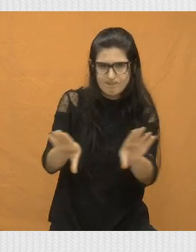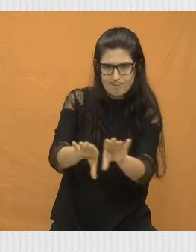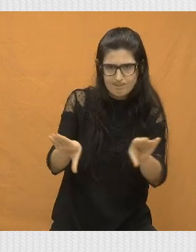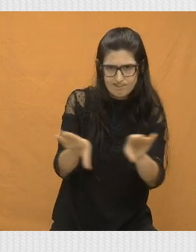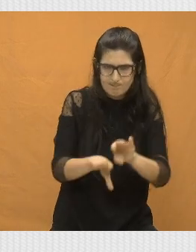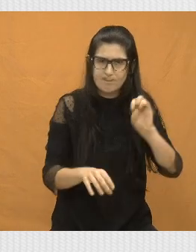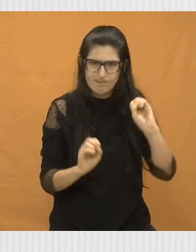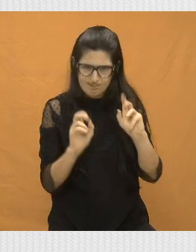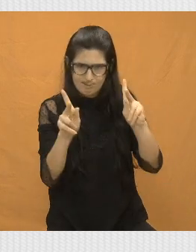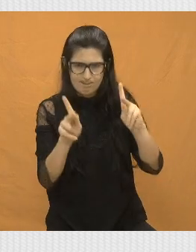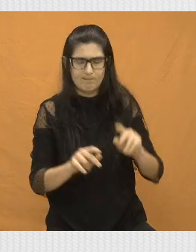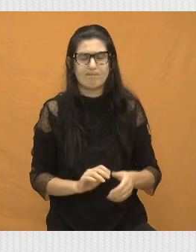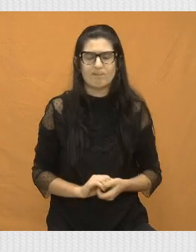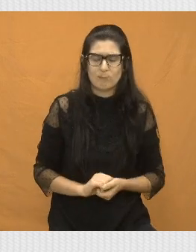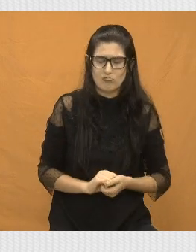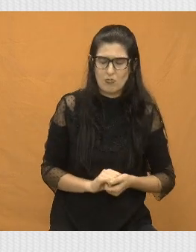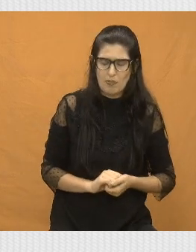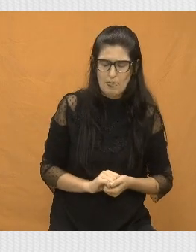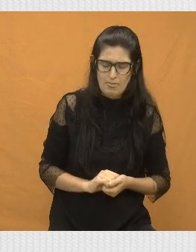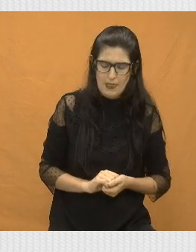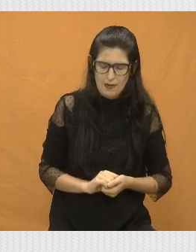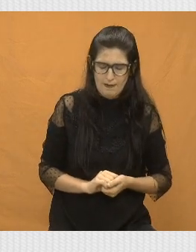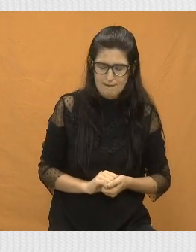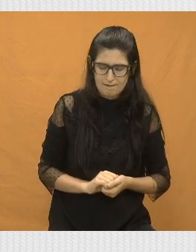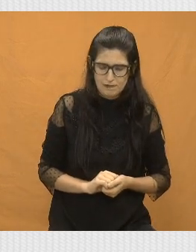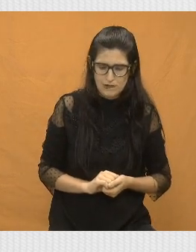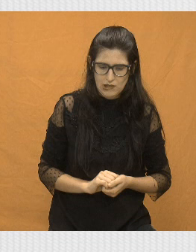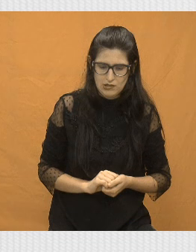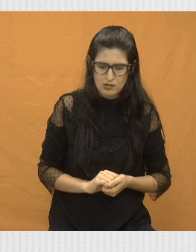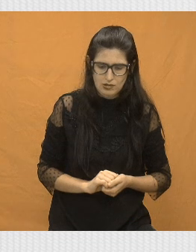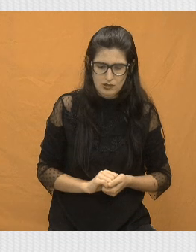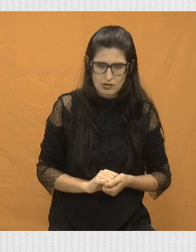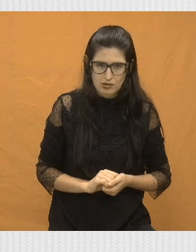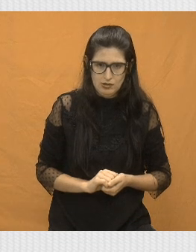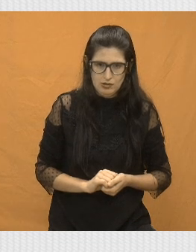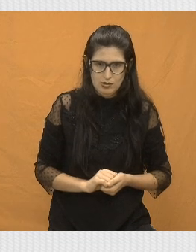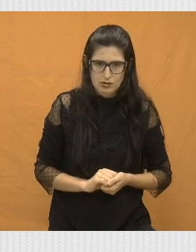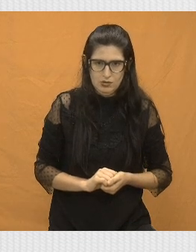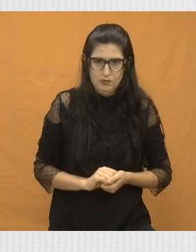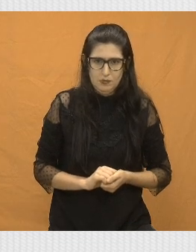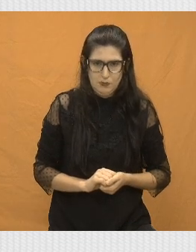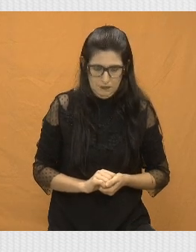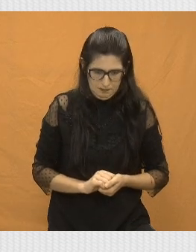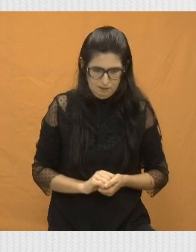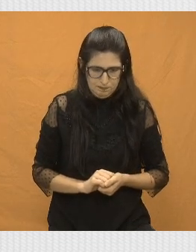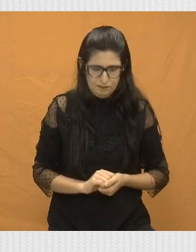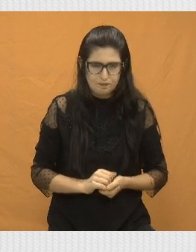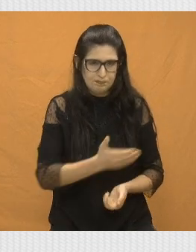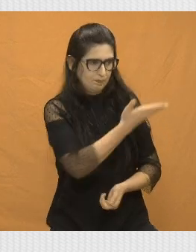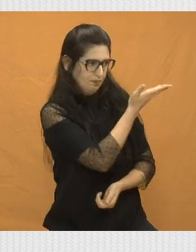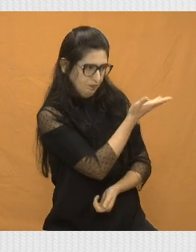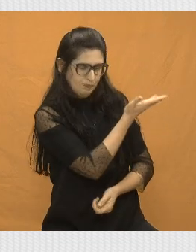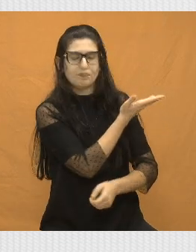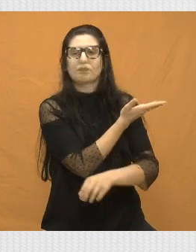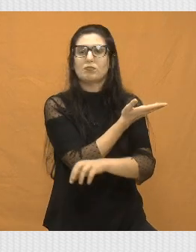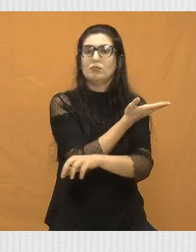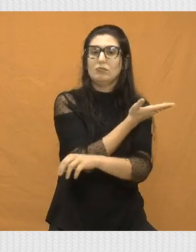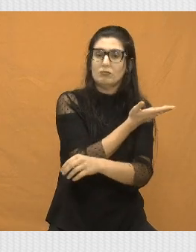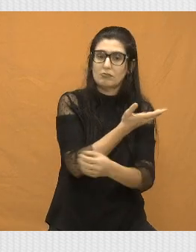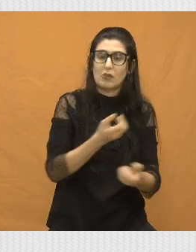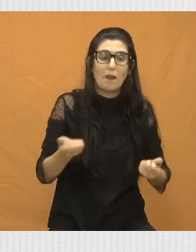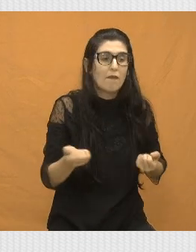IPMJ. Também. Receita de serviços. Na ordem da meta anual,